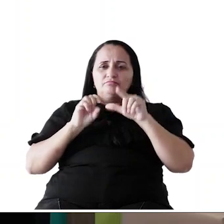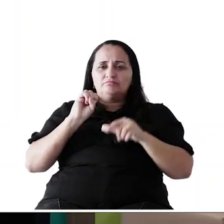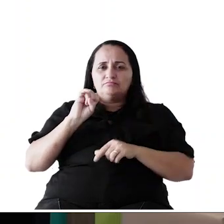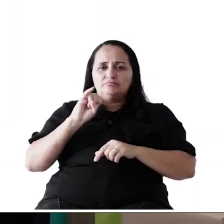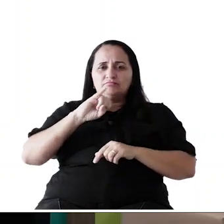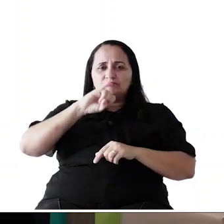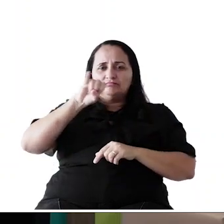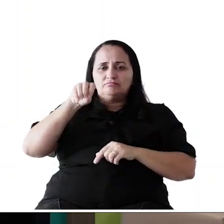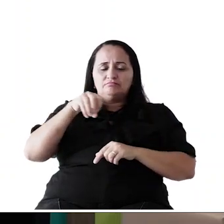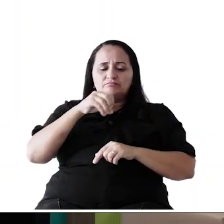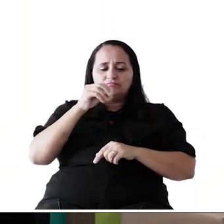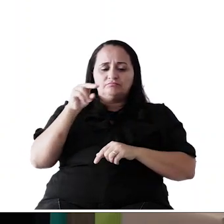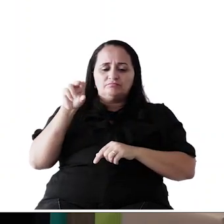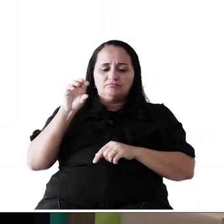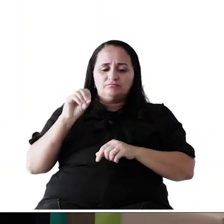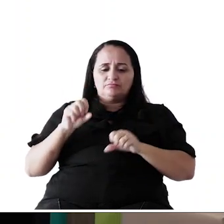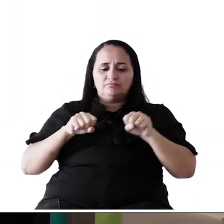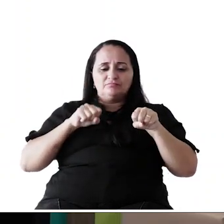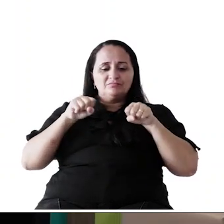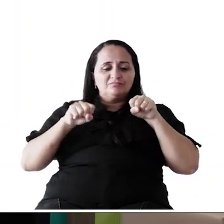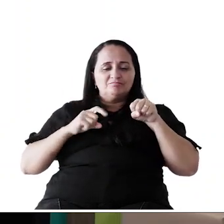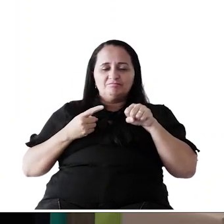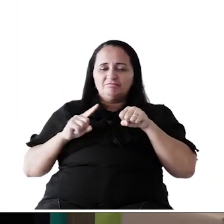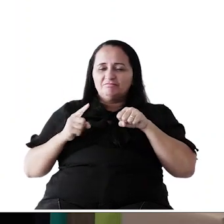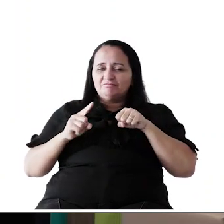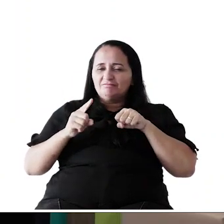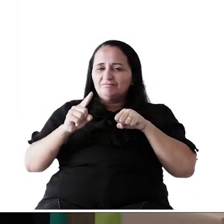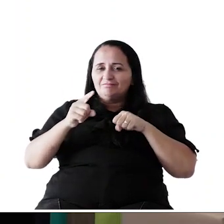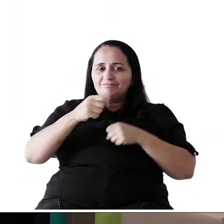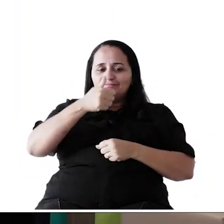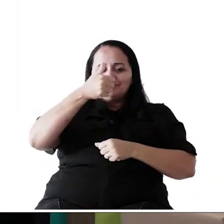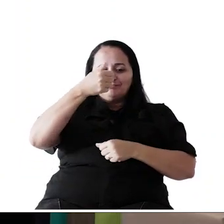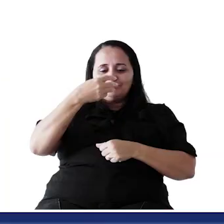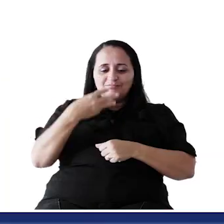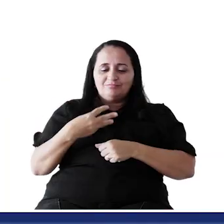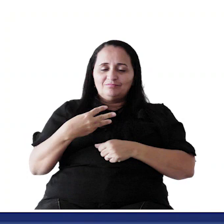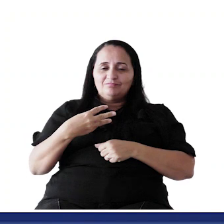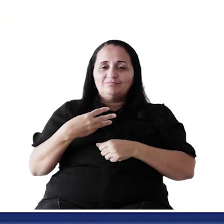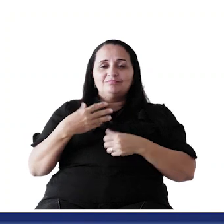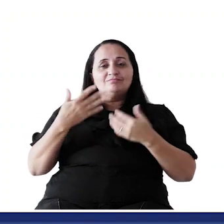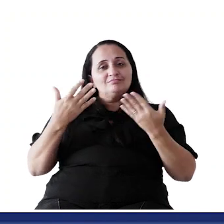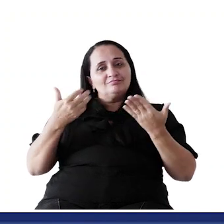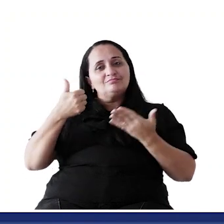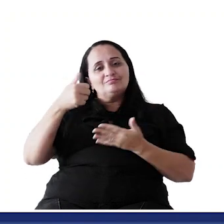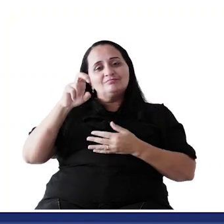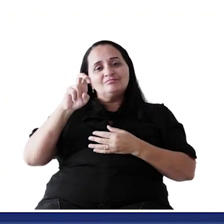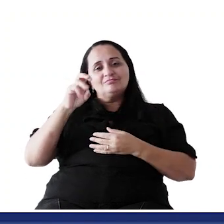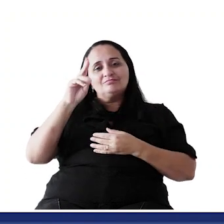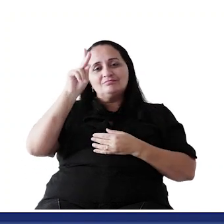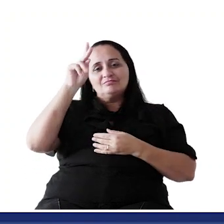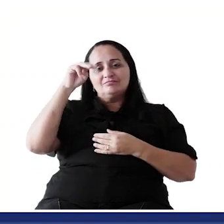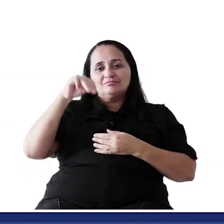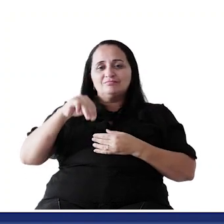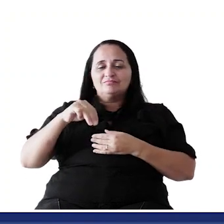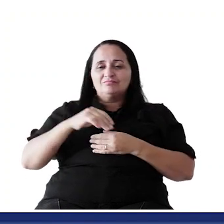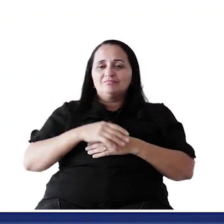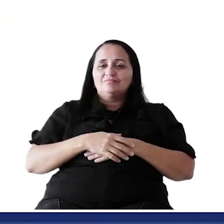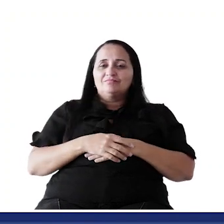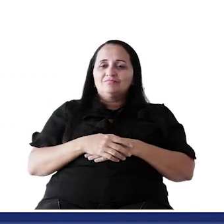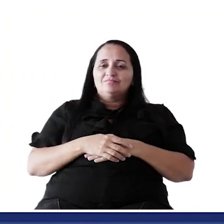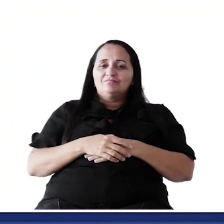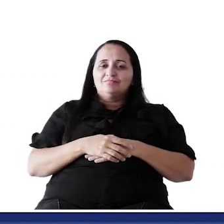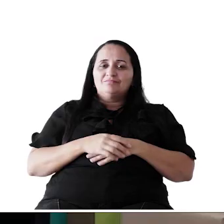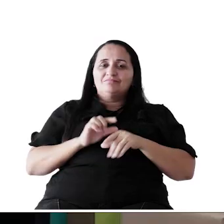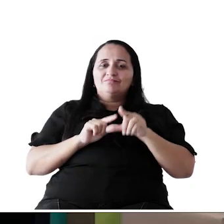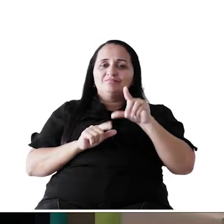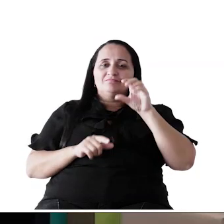João percorreu apenas 1/3, 1/3 corresponde a 15 quilômetros. Resposta correta na